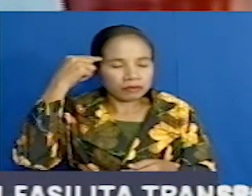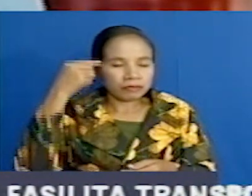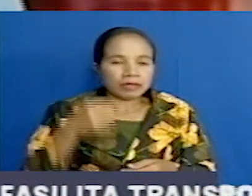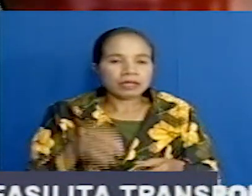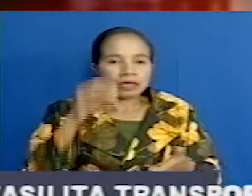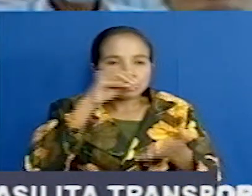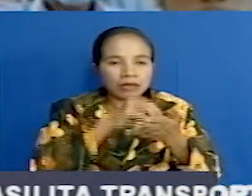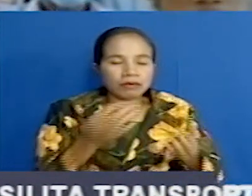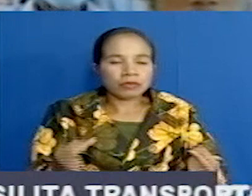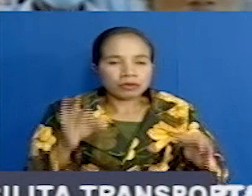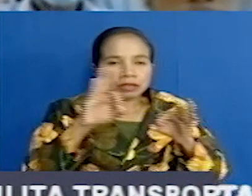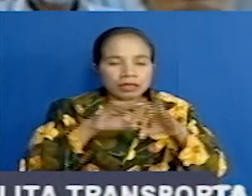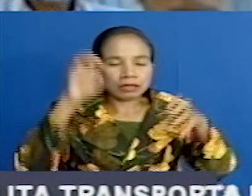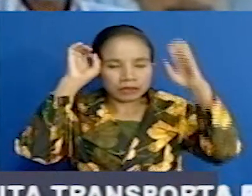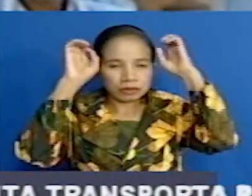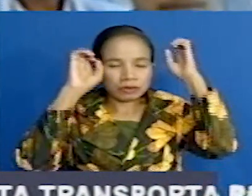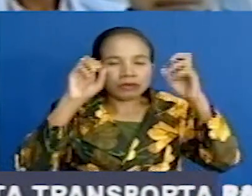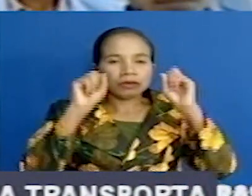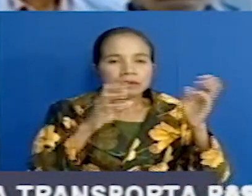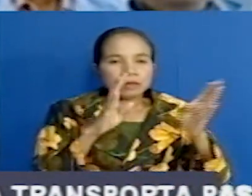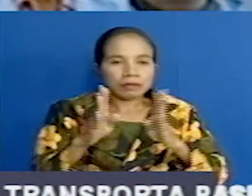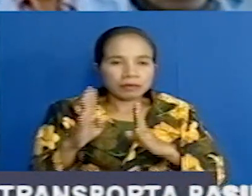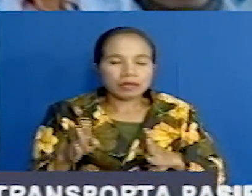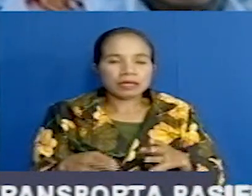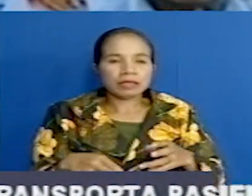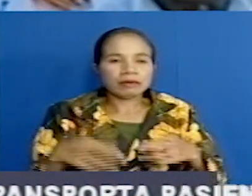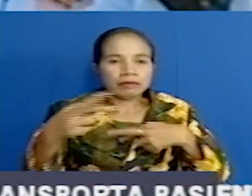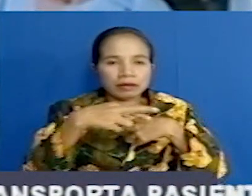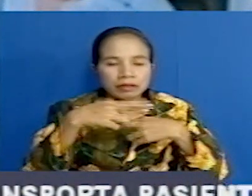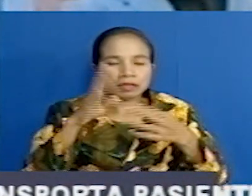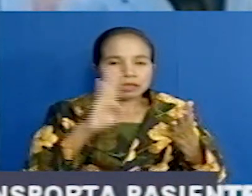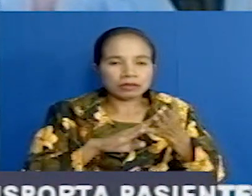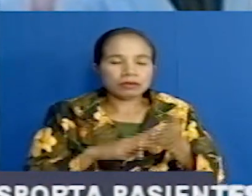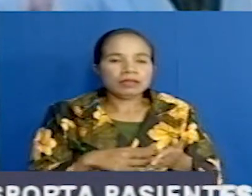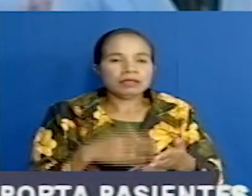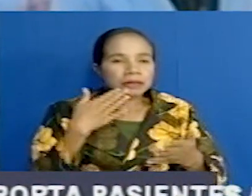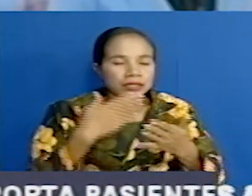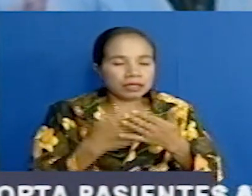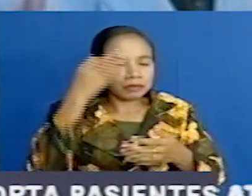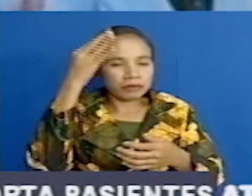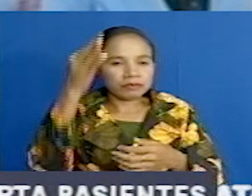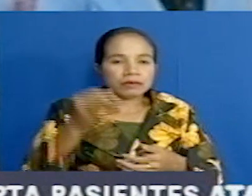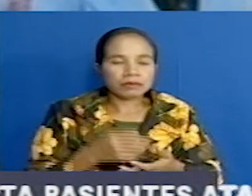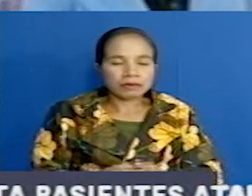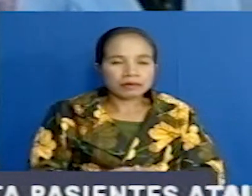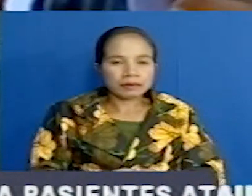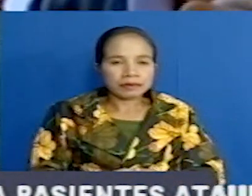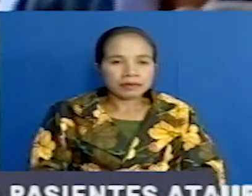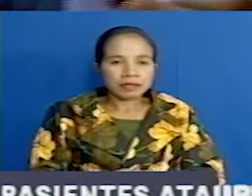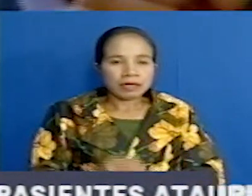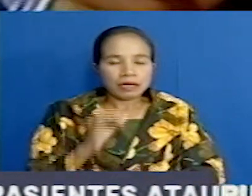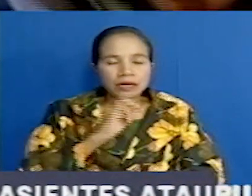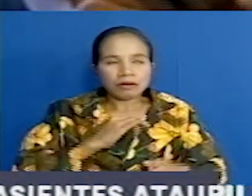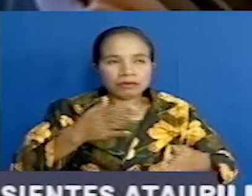ter importância para o setor educação, onde prepara recursos humanos qualificados e futuro. Ao contente de Tebes,